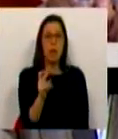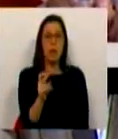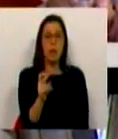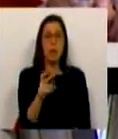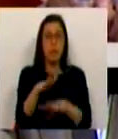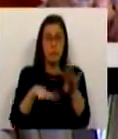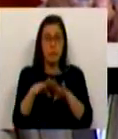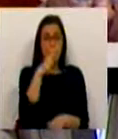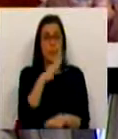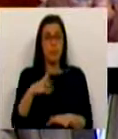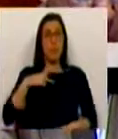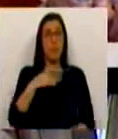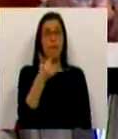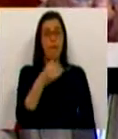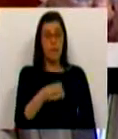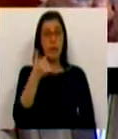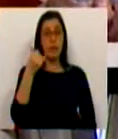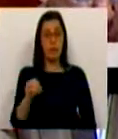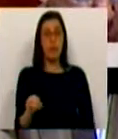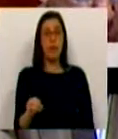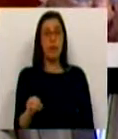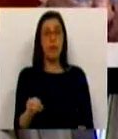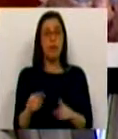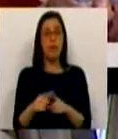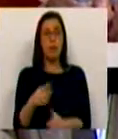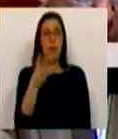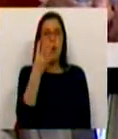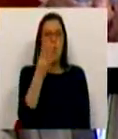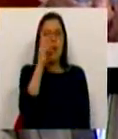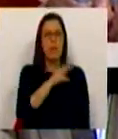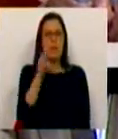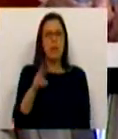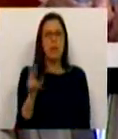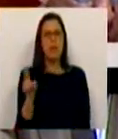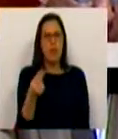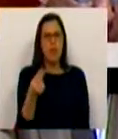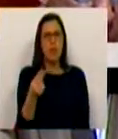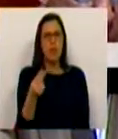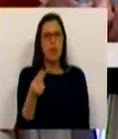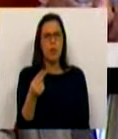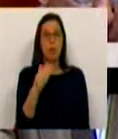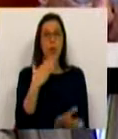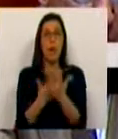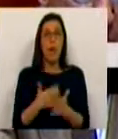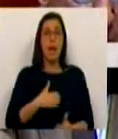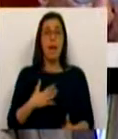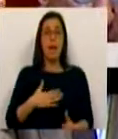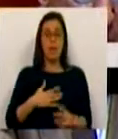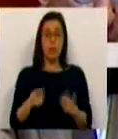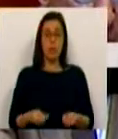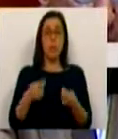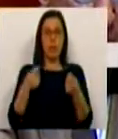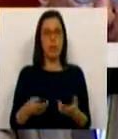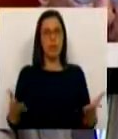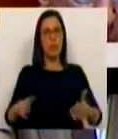para executar o Portugal 2020 com 4 milhões de euros atribuídos às empresas para o seu